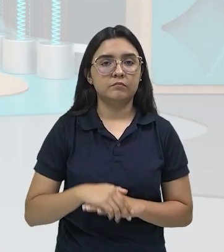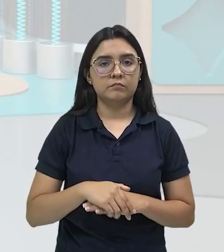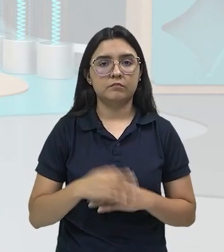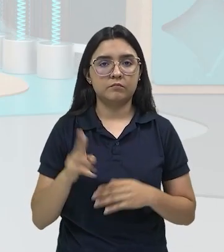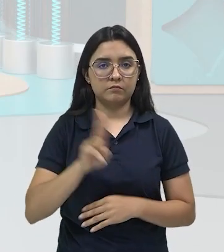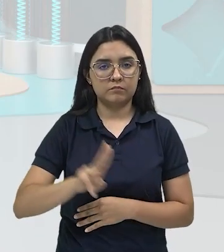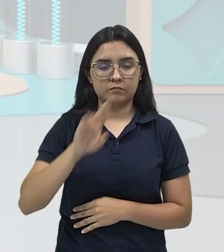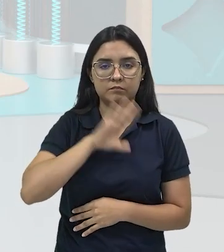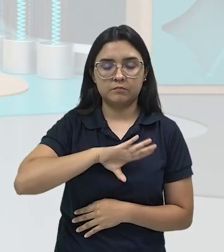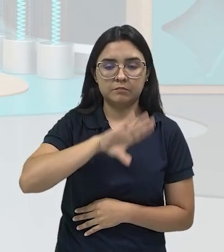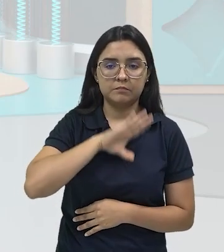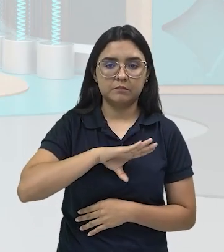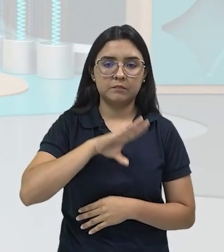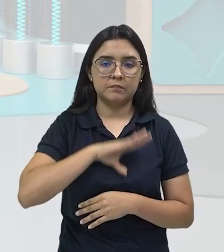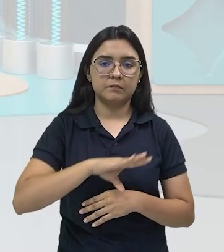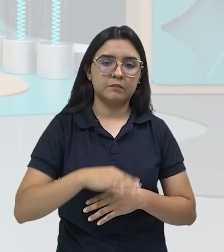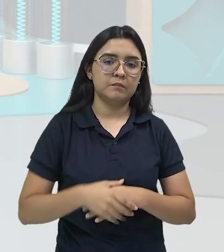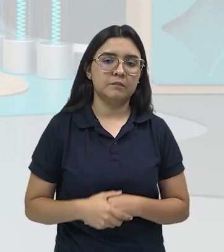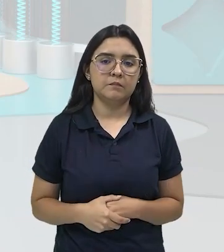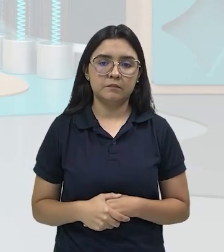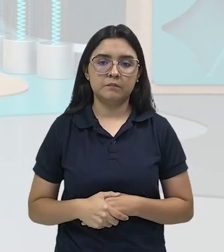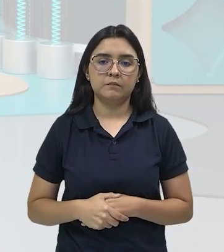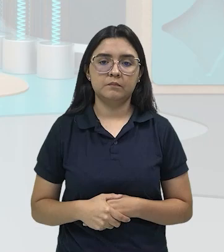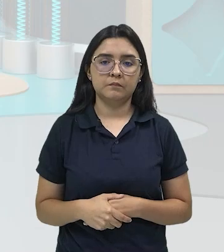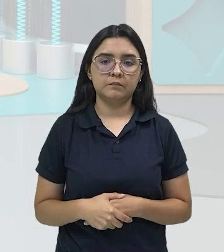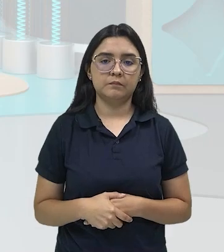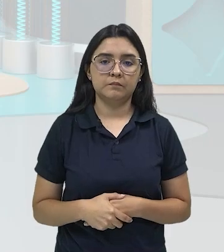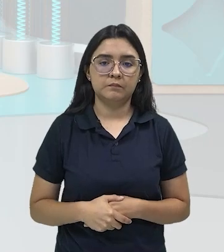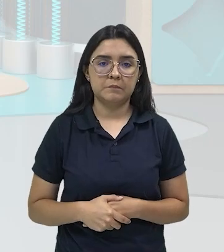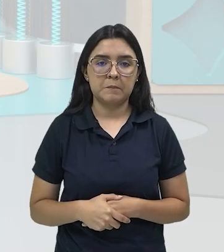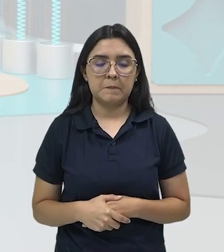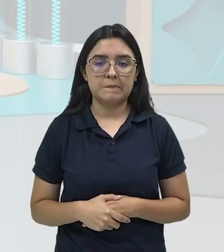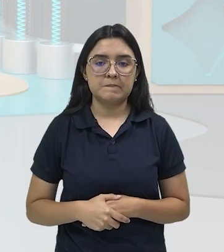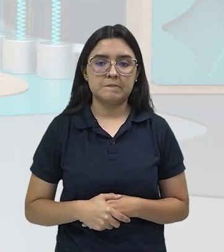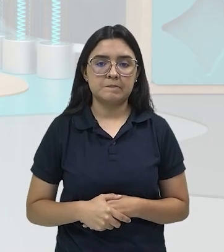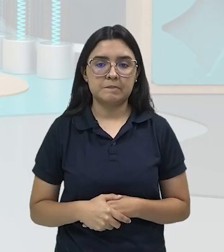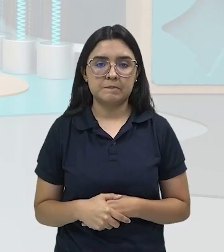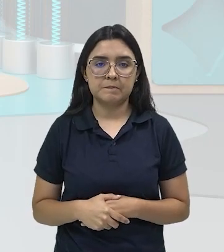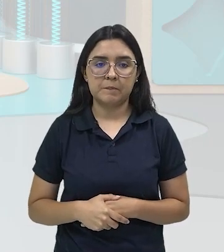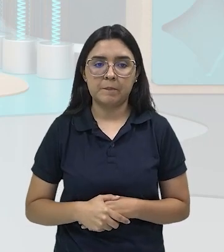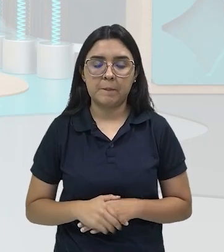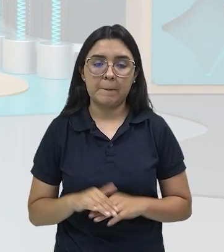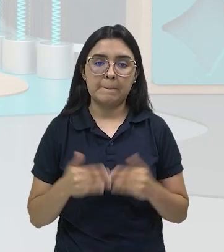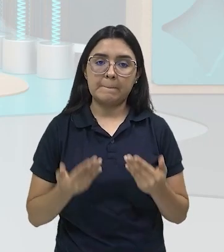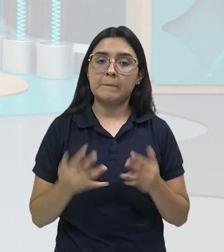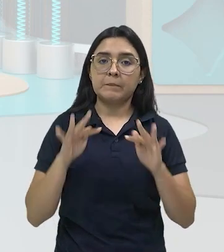língua portuguesa e é extremamente importante para o estudo das orações. Perfeito? Como não há mais nada a ser